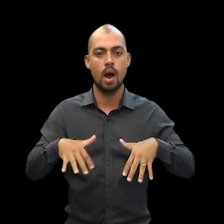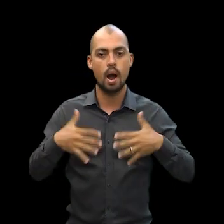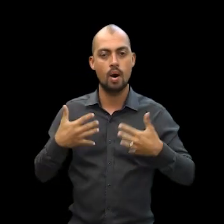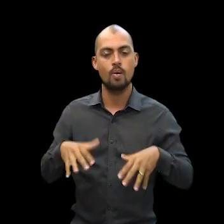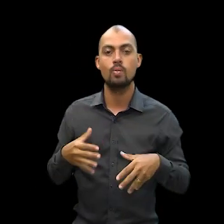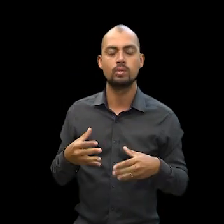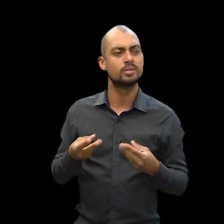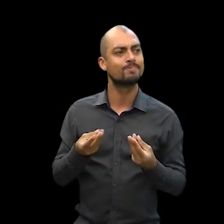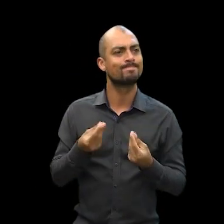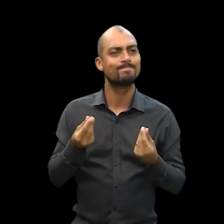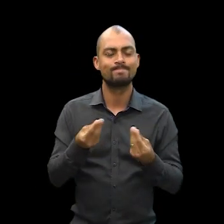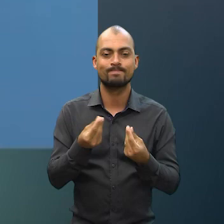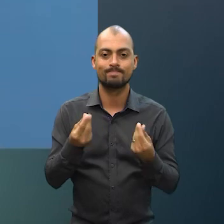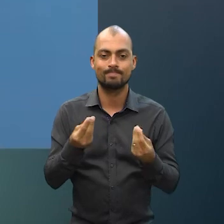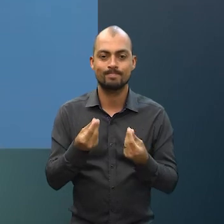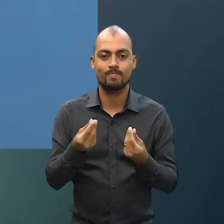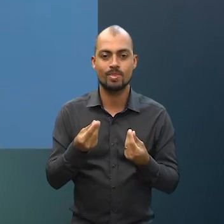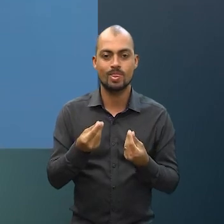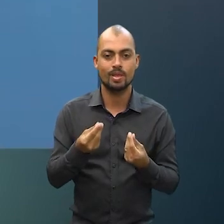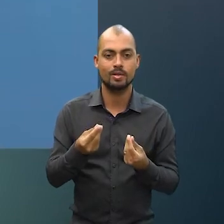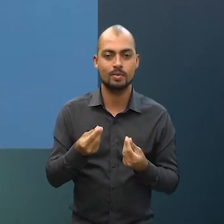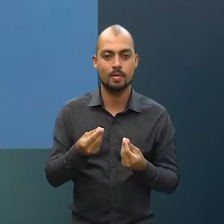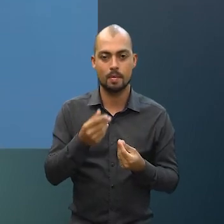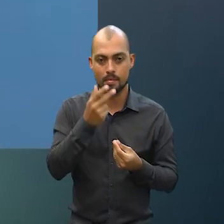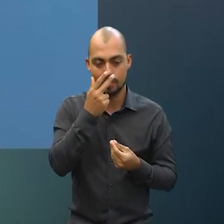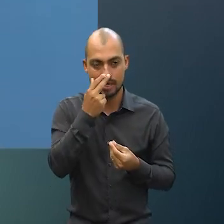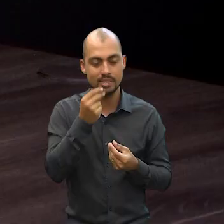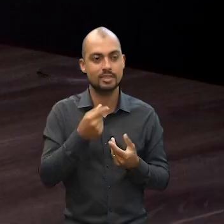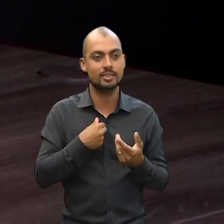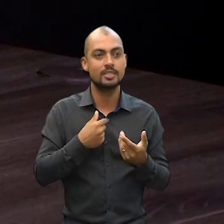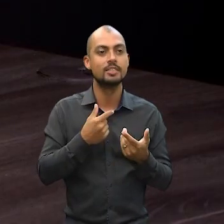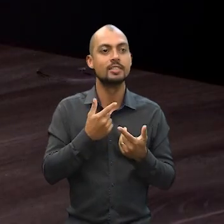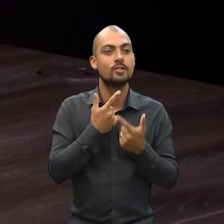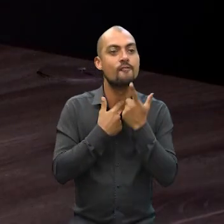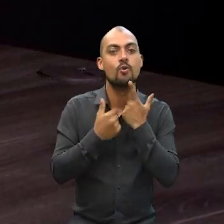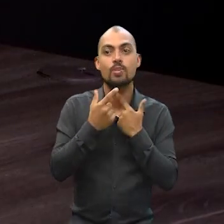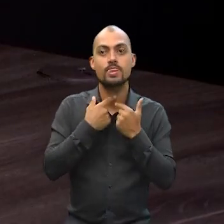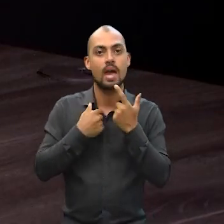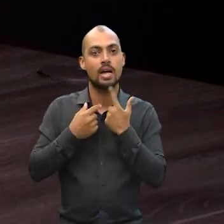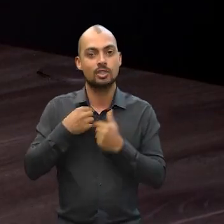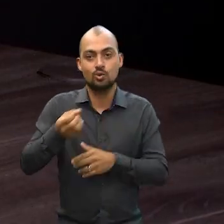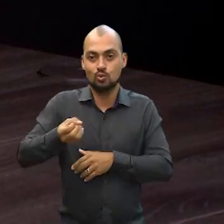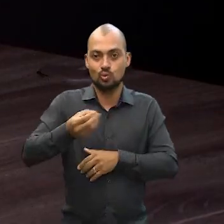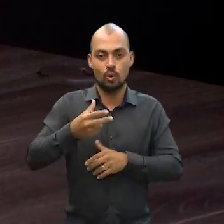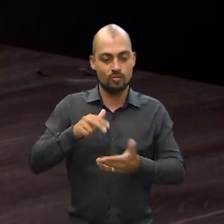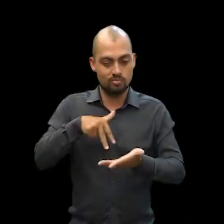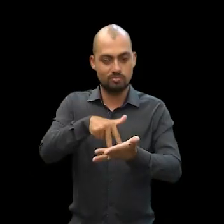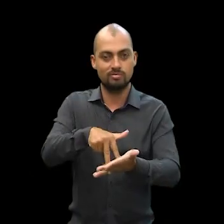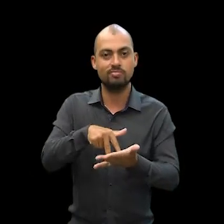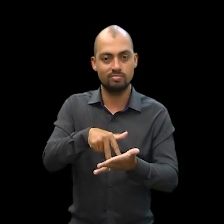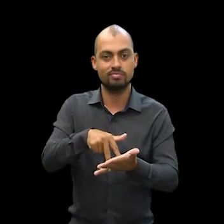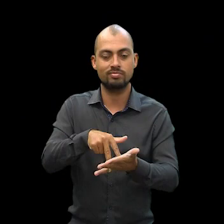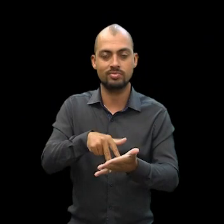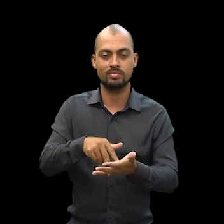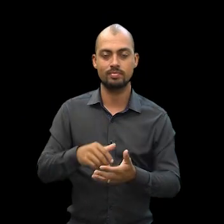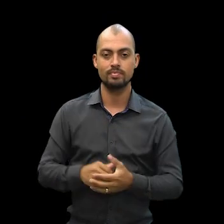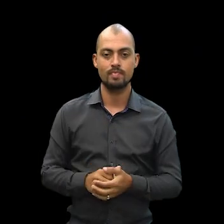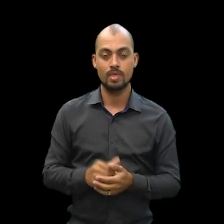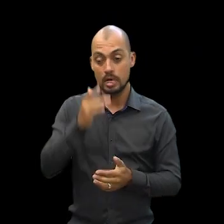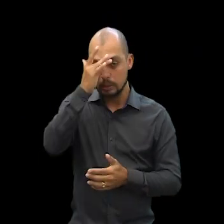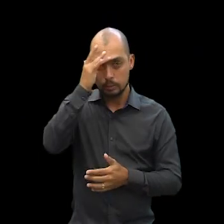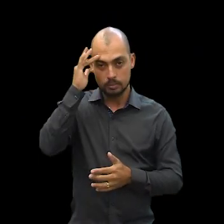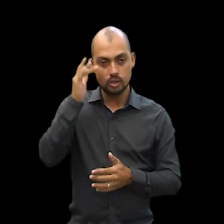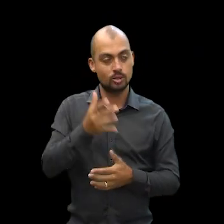dizer, com fome de bola, com sangue no olho. E revigorado, né? Exatamente. Saiu